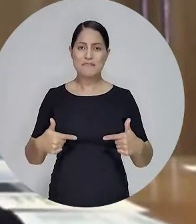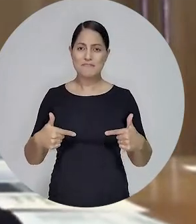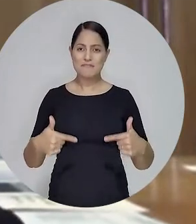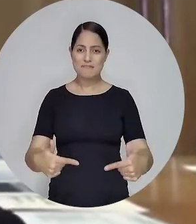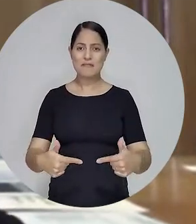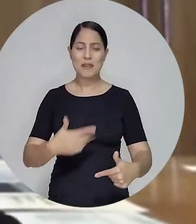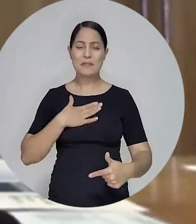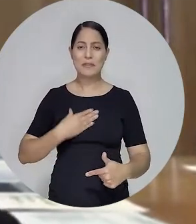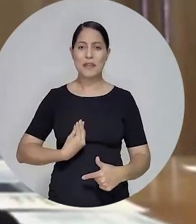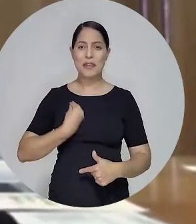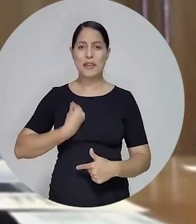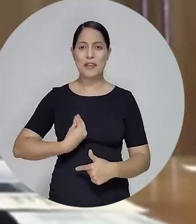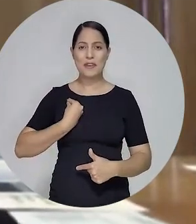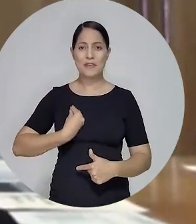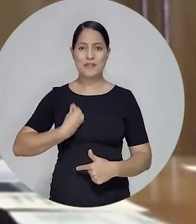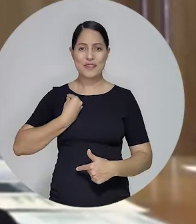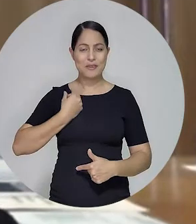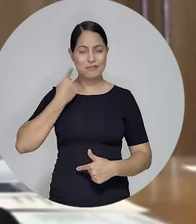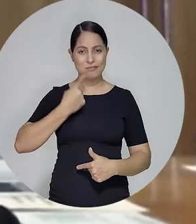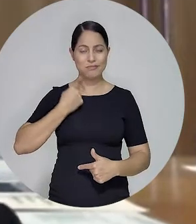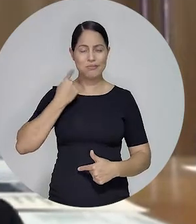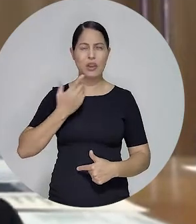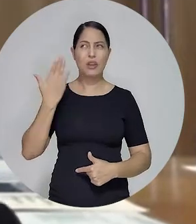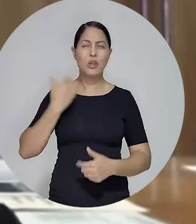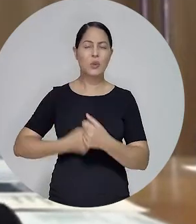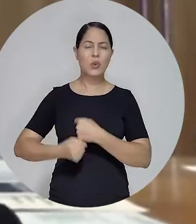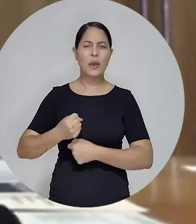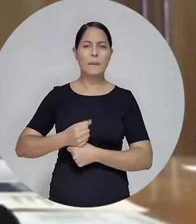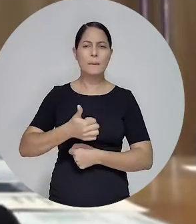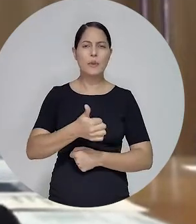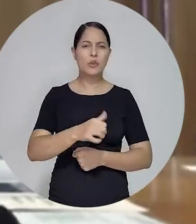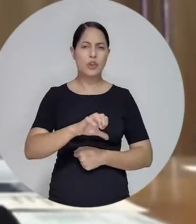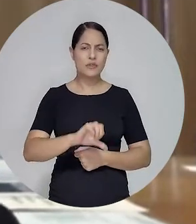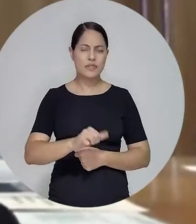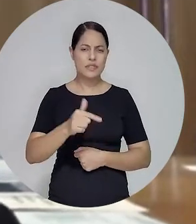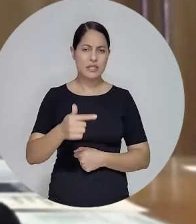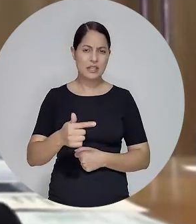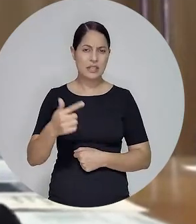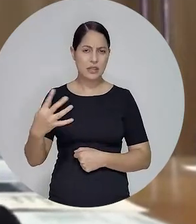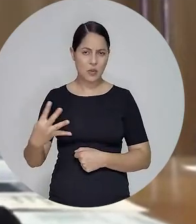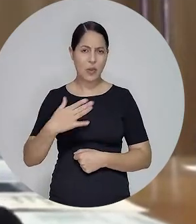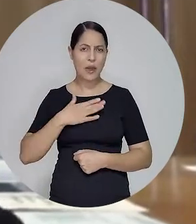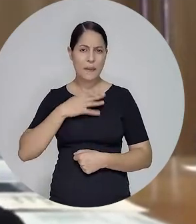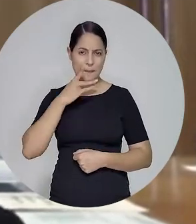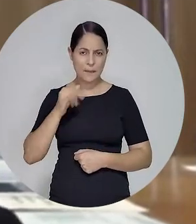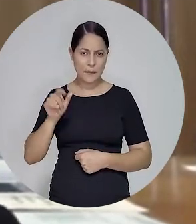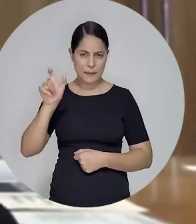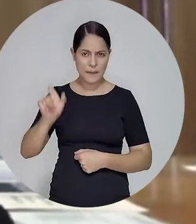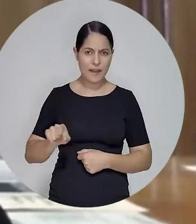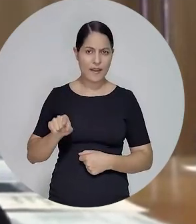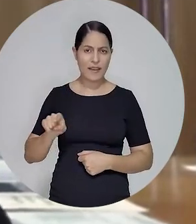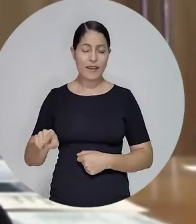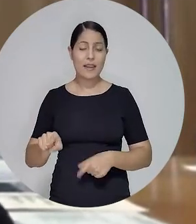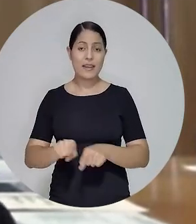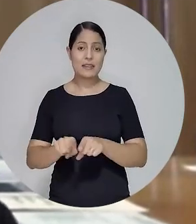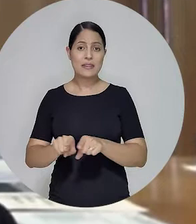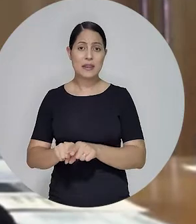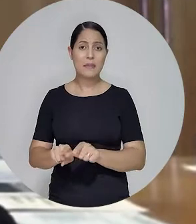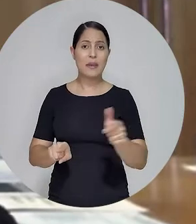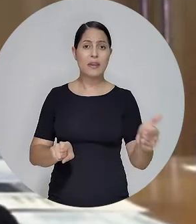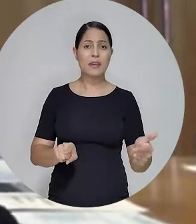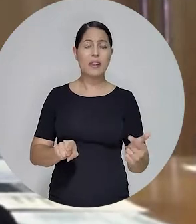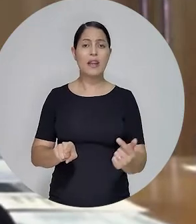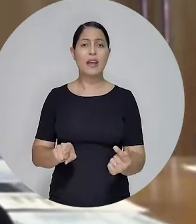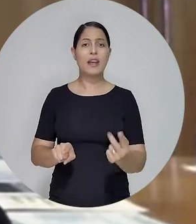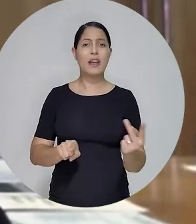dei início à minha trajetória como advogado. Em 1974, meu pai, Alberto Simonetti Cabral Filho, e os